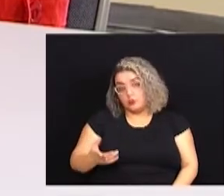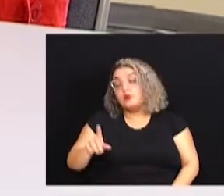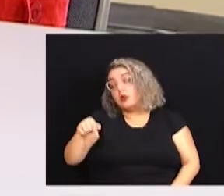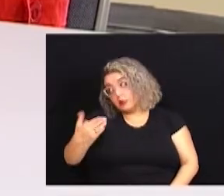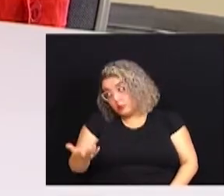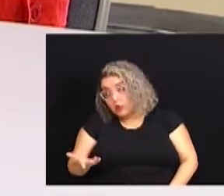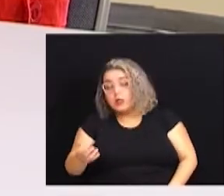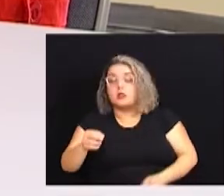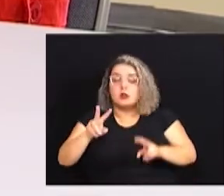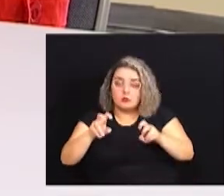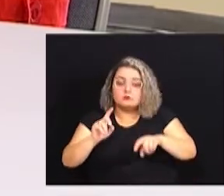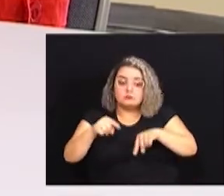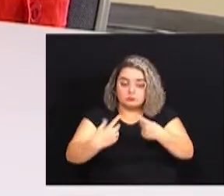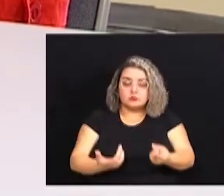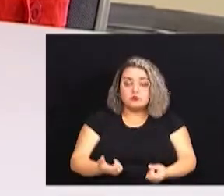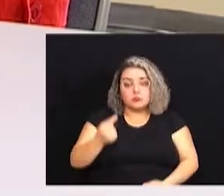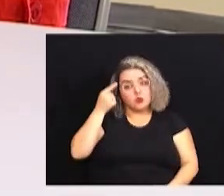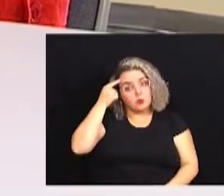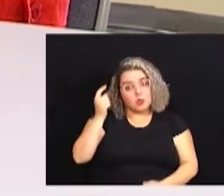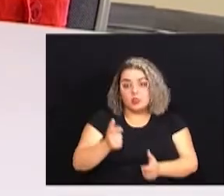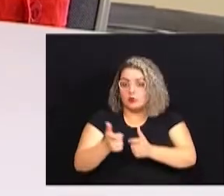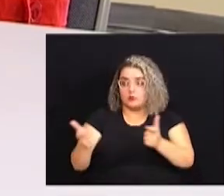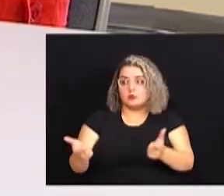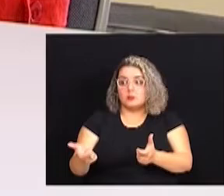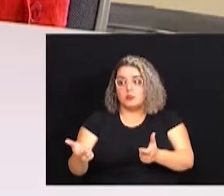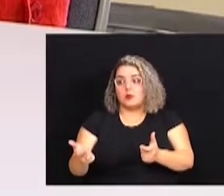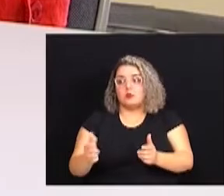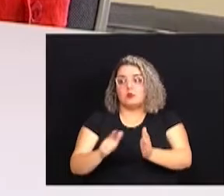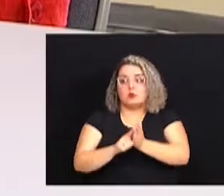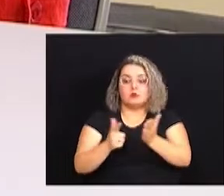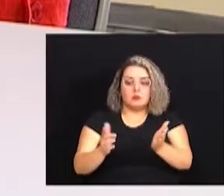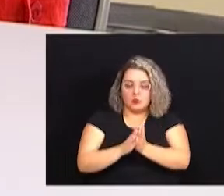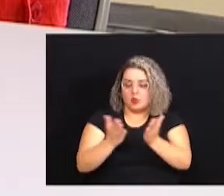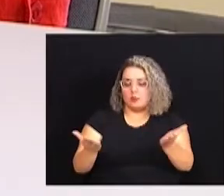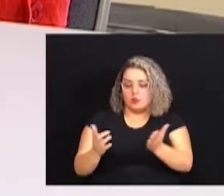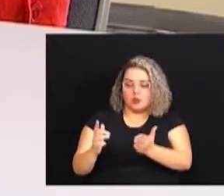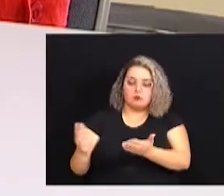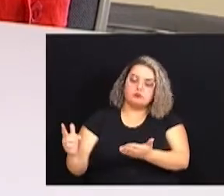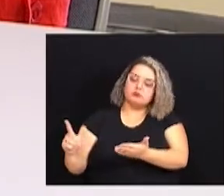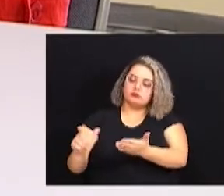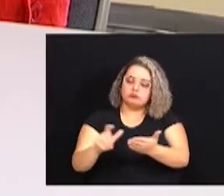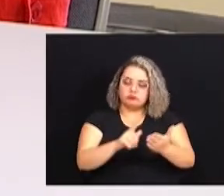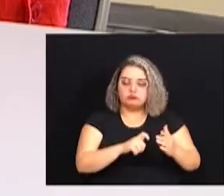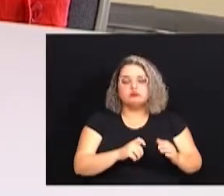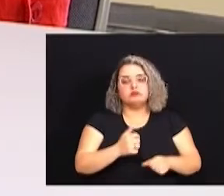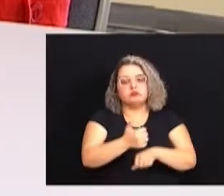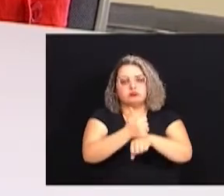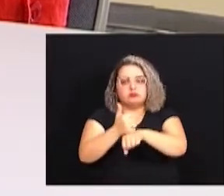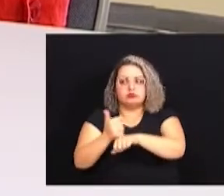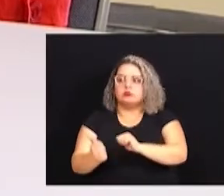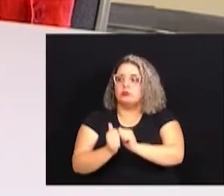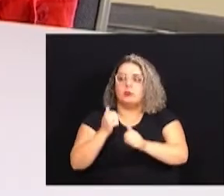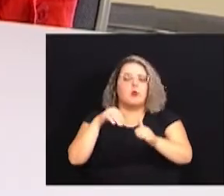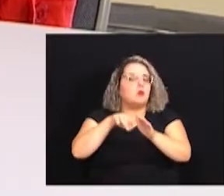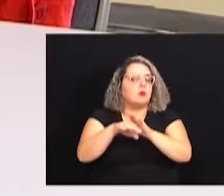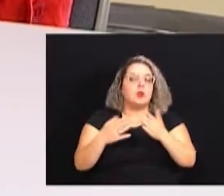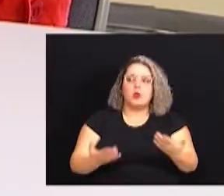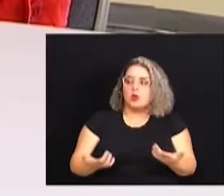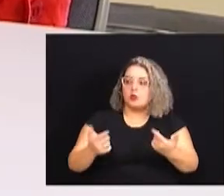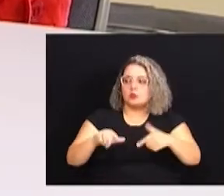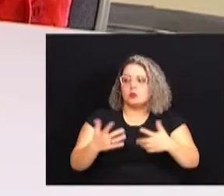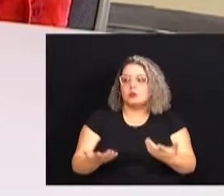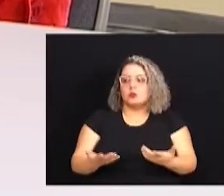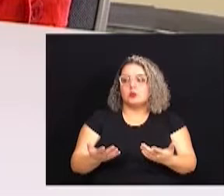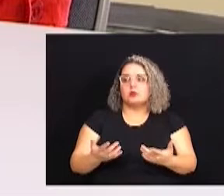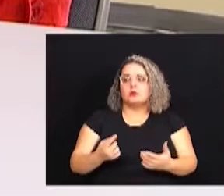De maneira geral, a maioria das pessoas vai pegar esse álbum, vai completar e esse álbum vai ficar guardado em